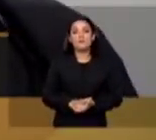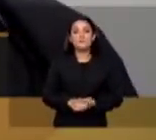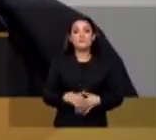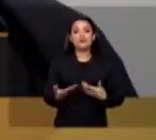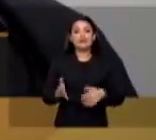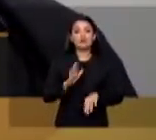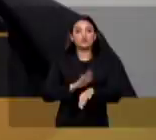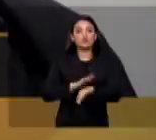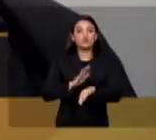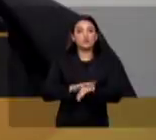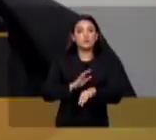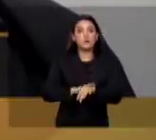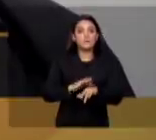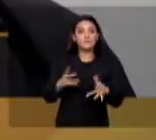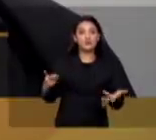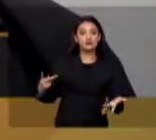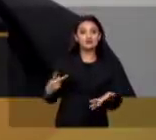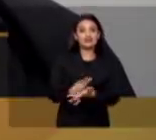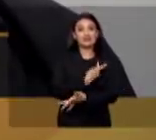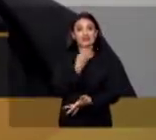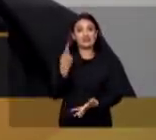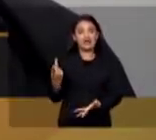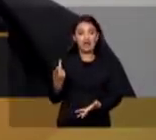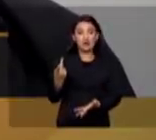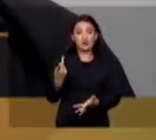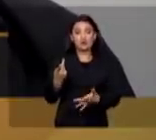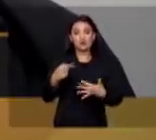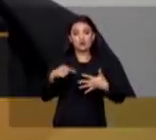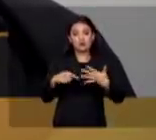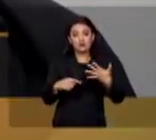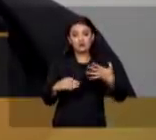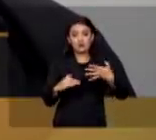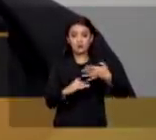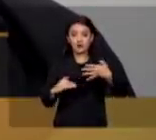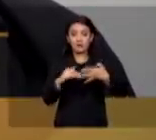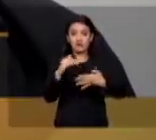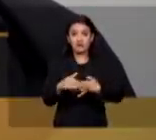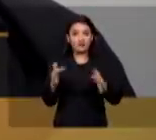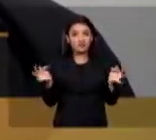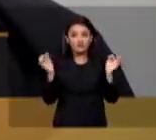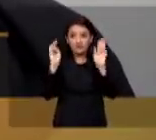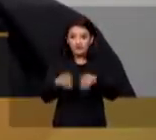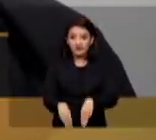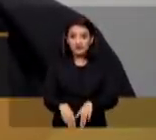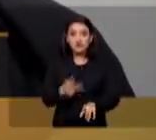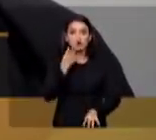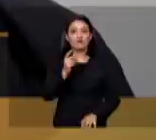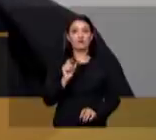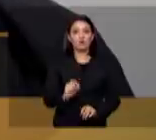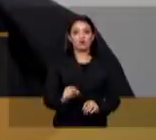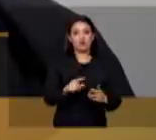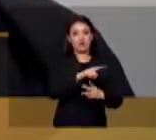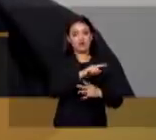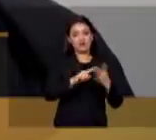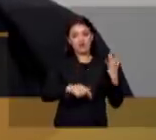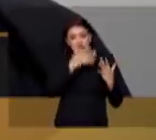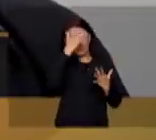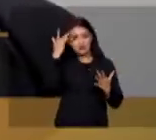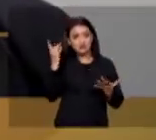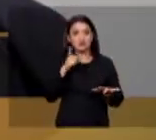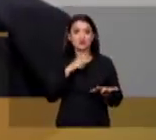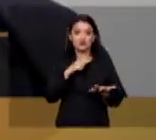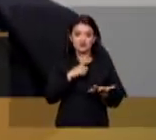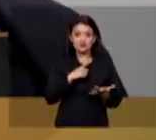momento histórico em que tais problemas jurisdicionais foram exarados, pontuando os impetrantes que as principais figuras públicas utilizadas pelos apoiadores do